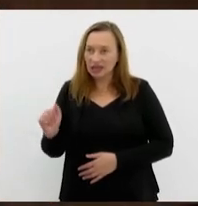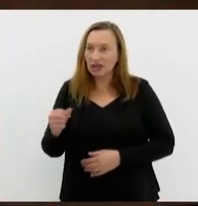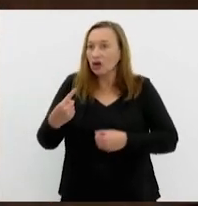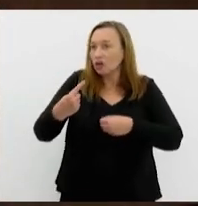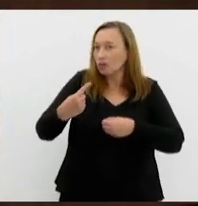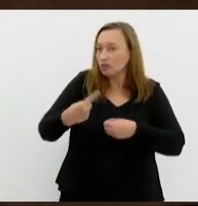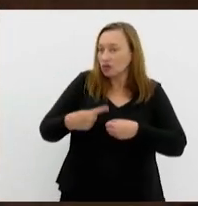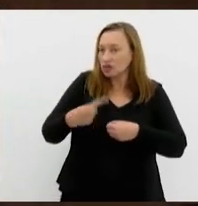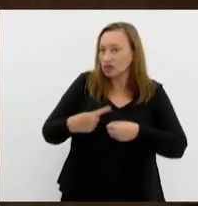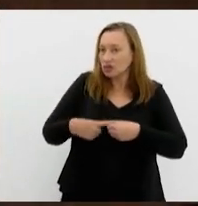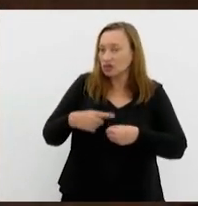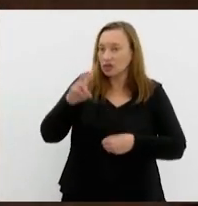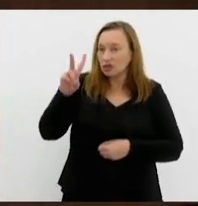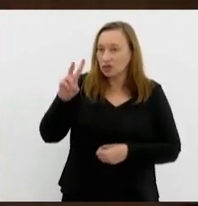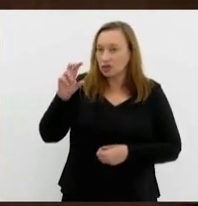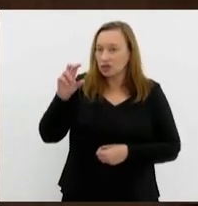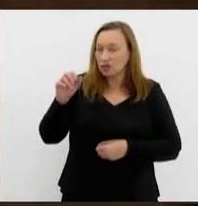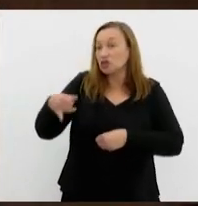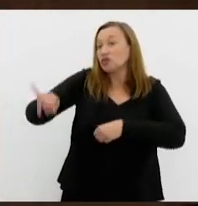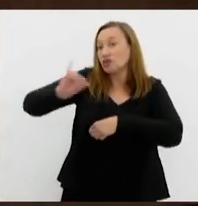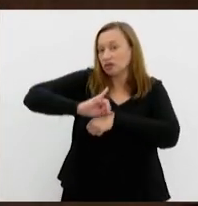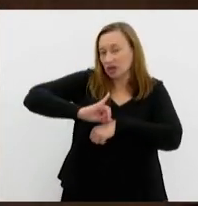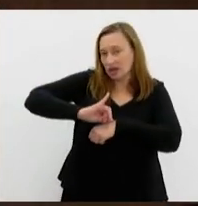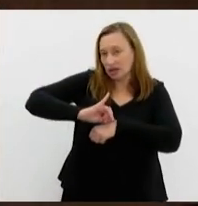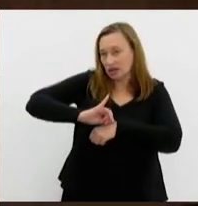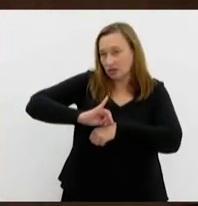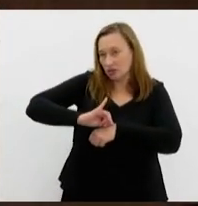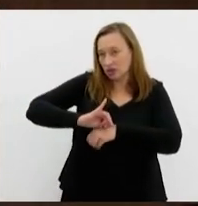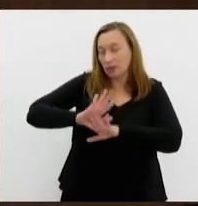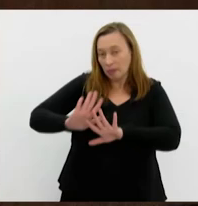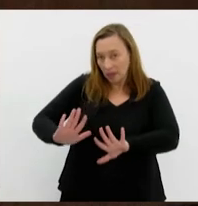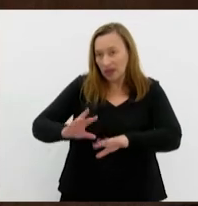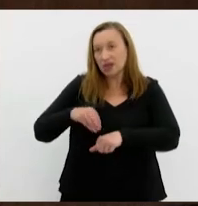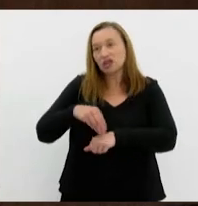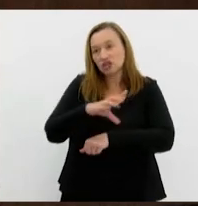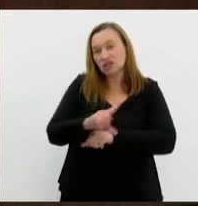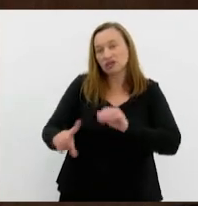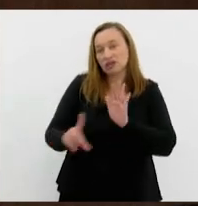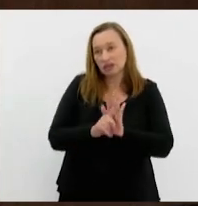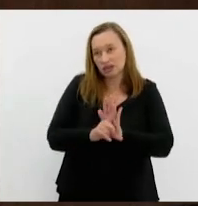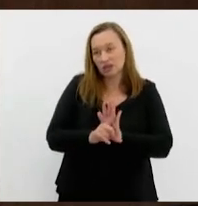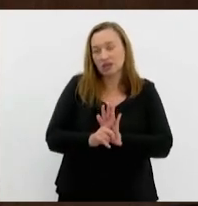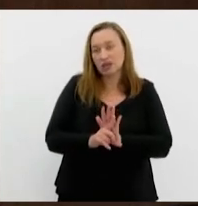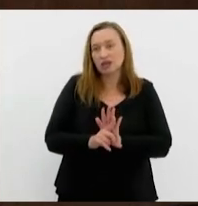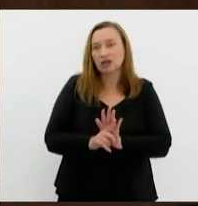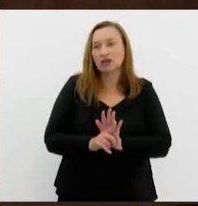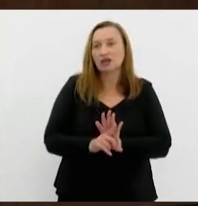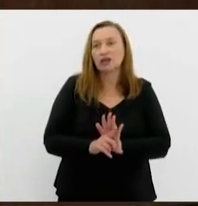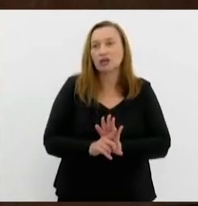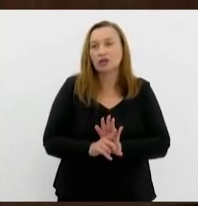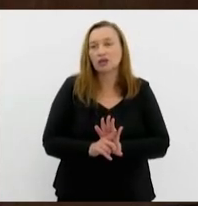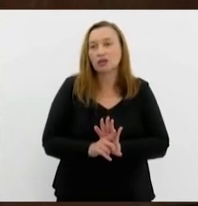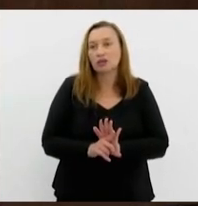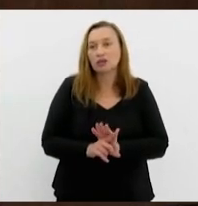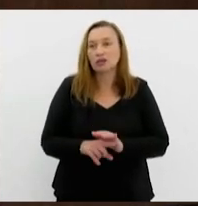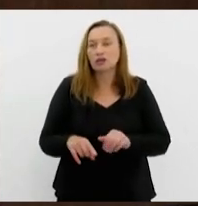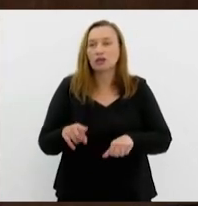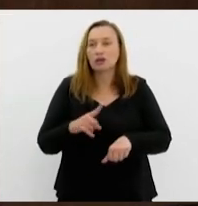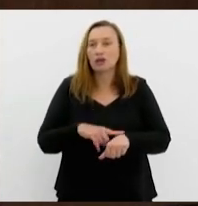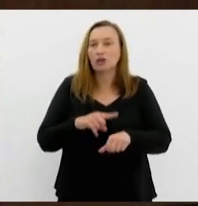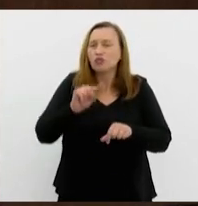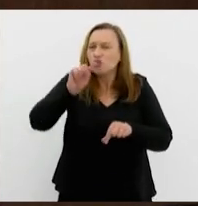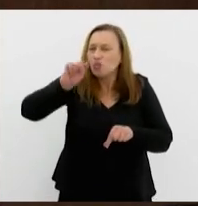no texto do artigo 1º do anteprojeto. Mas com a indicação legislativa, vou botar aqui, na hora de publicar, uma